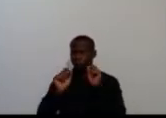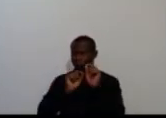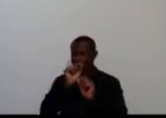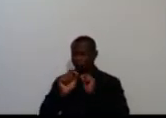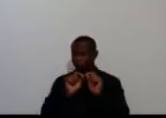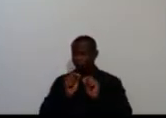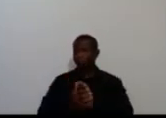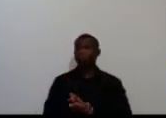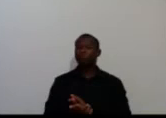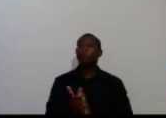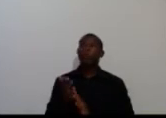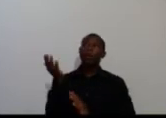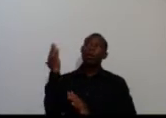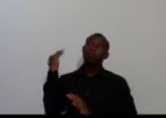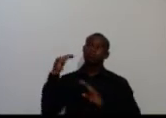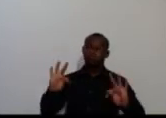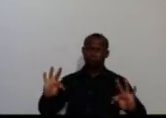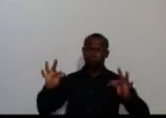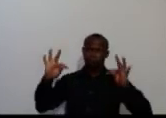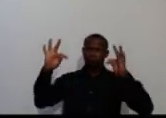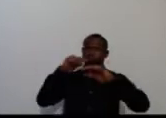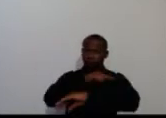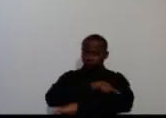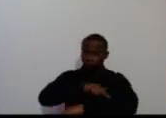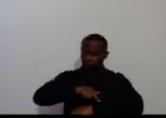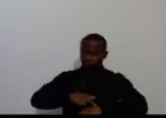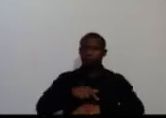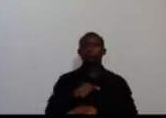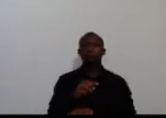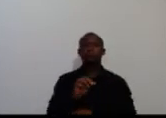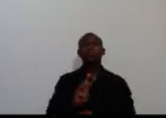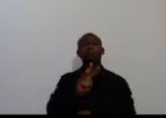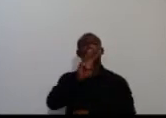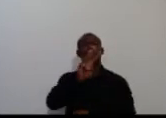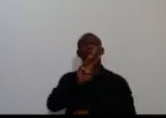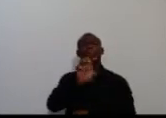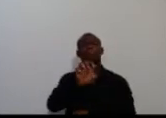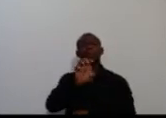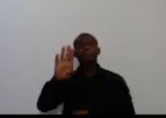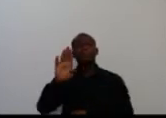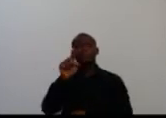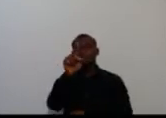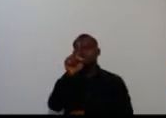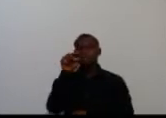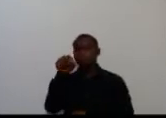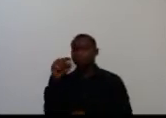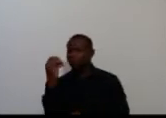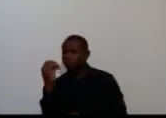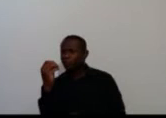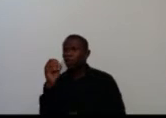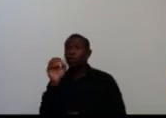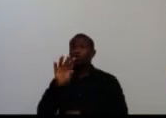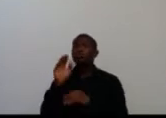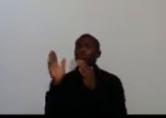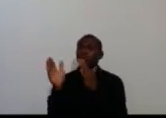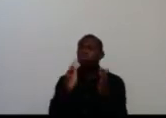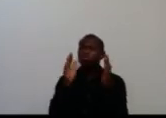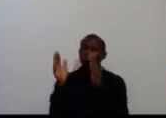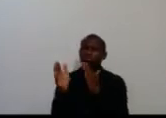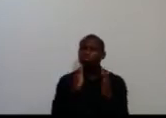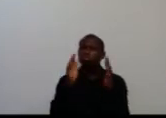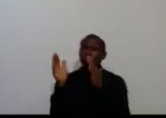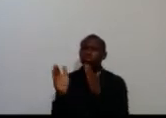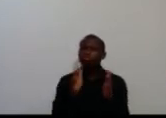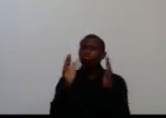1.0 é aquela que a gente assistia, que a gente só recebia. A palavra-chave da web 1.0 é passividade. Nós estávamos